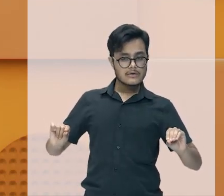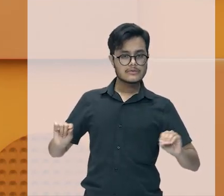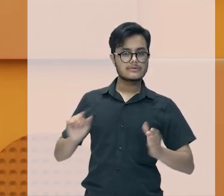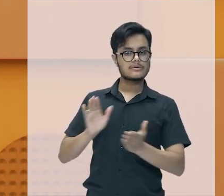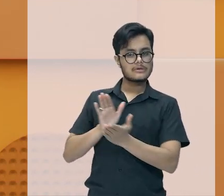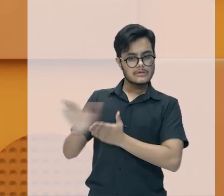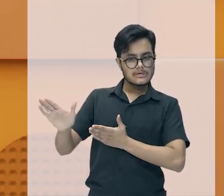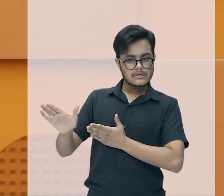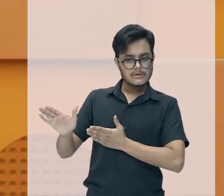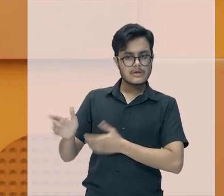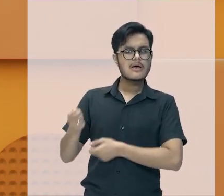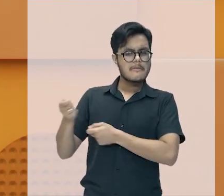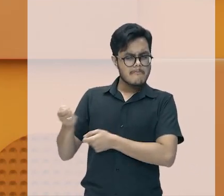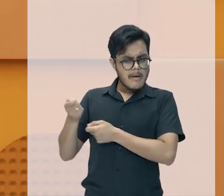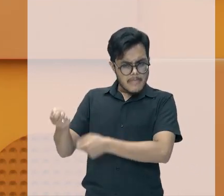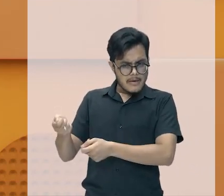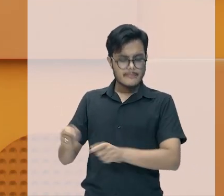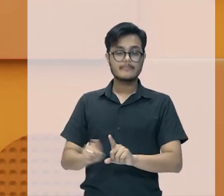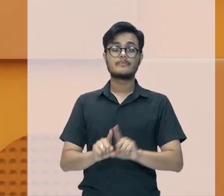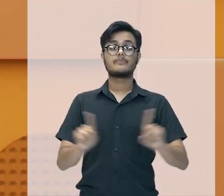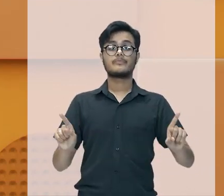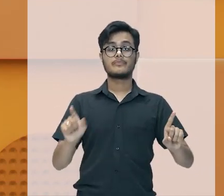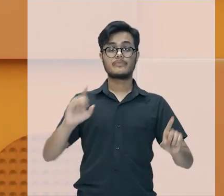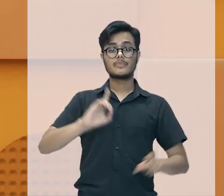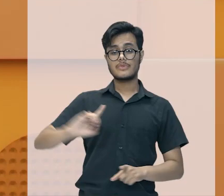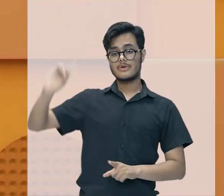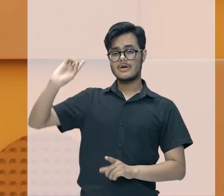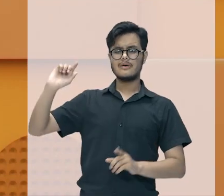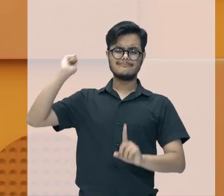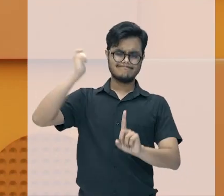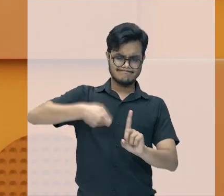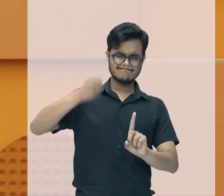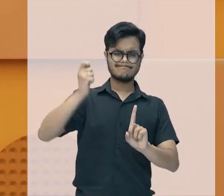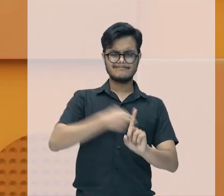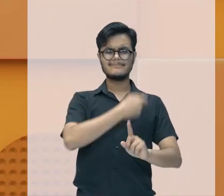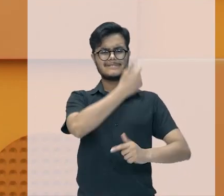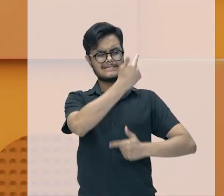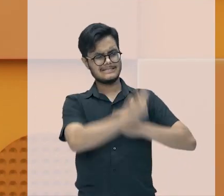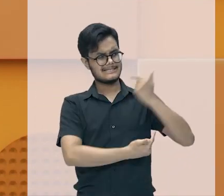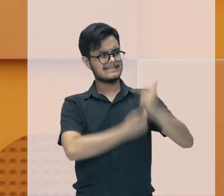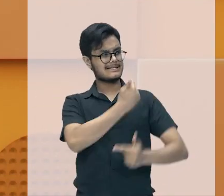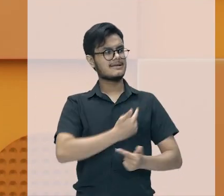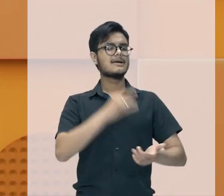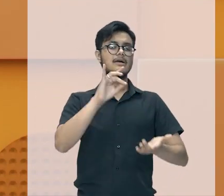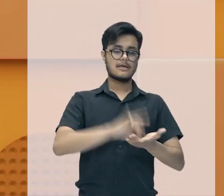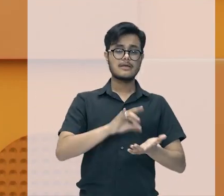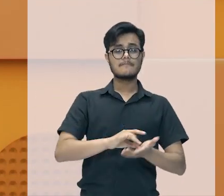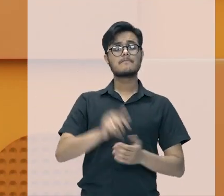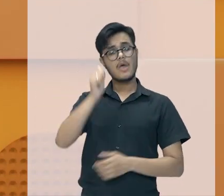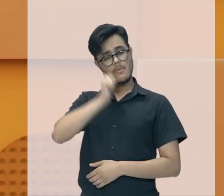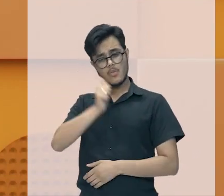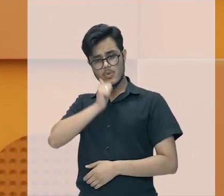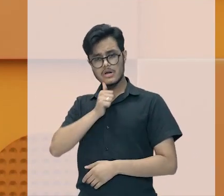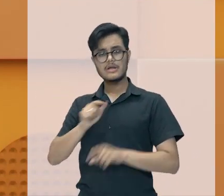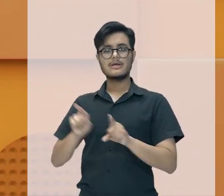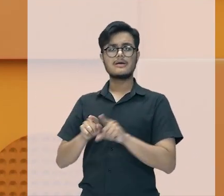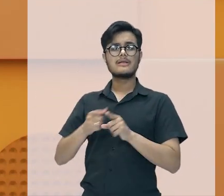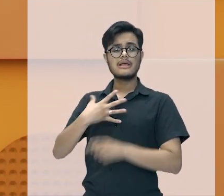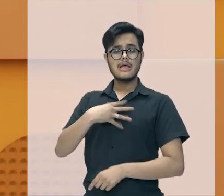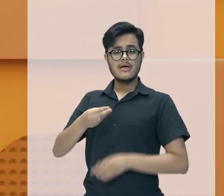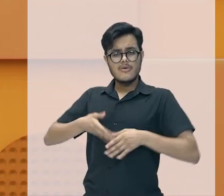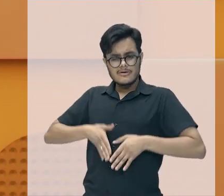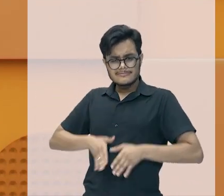cedido à tentação de Eva, recebera de Deus como castigo o fardo de trabalhar, assim como a mulher, ao entrar em trabalho de